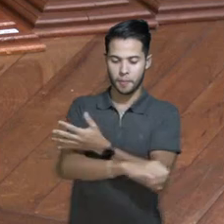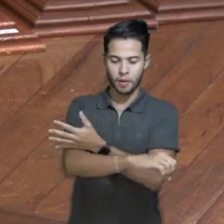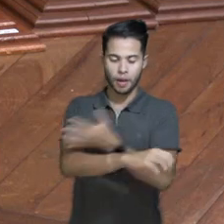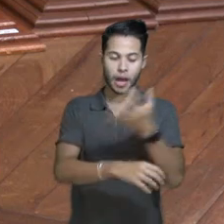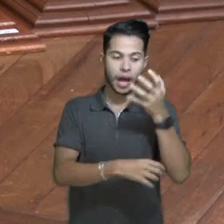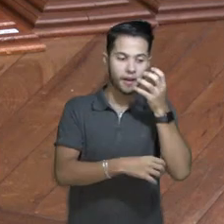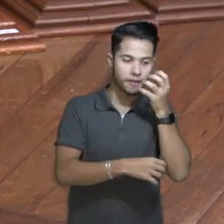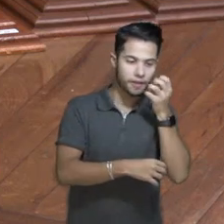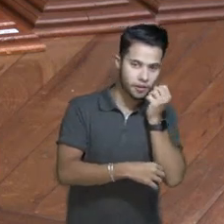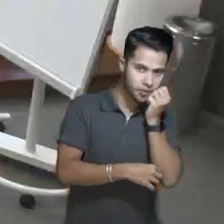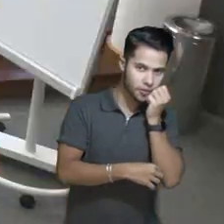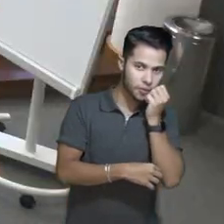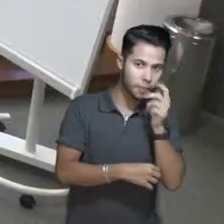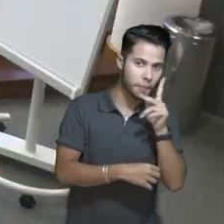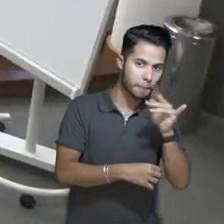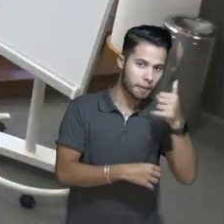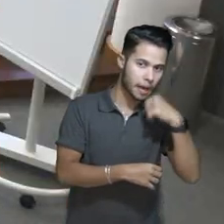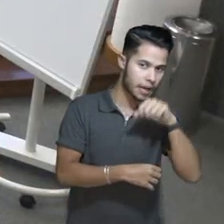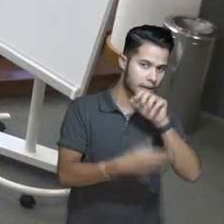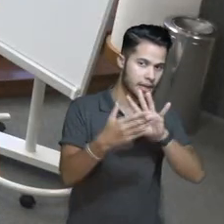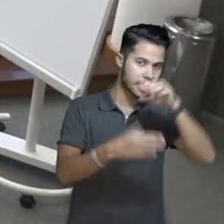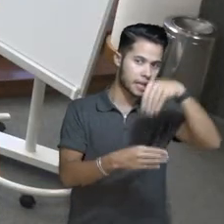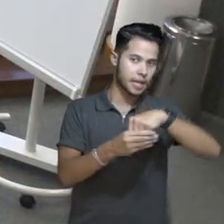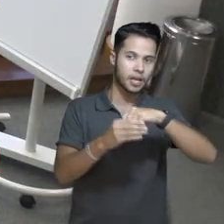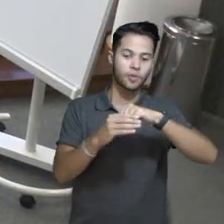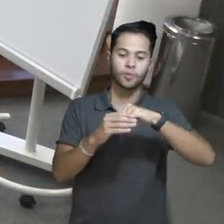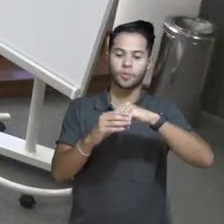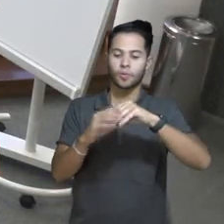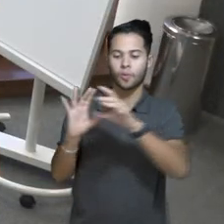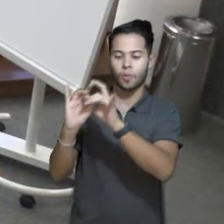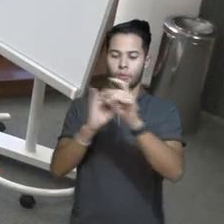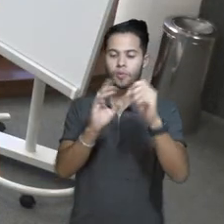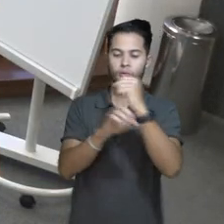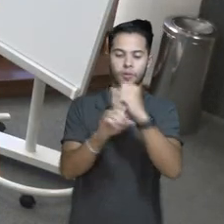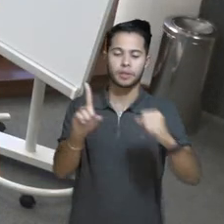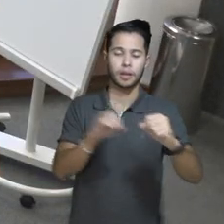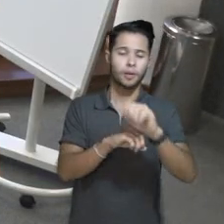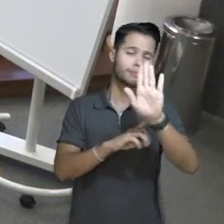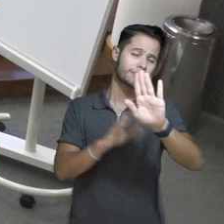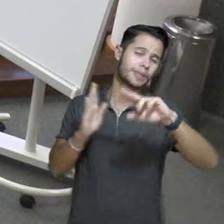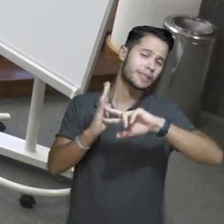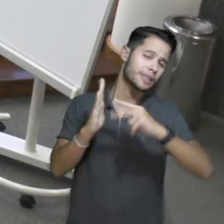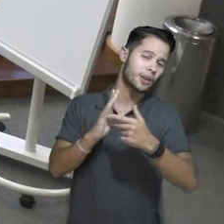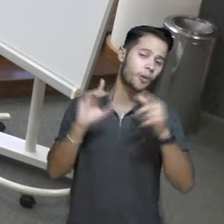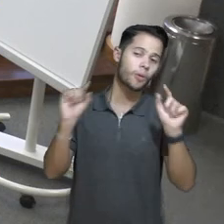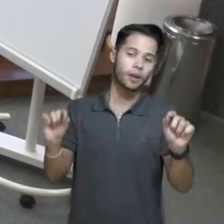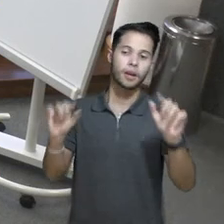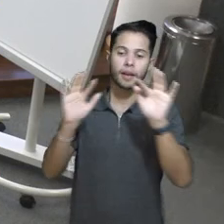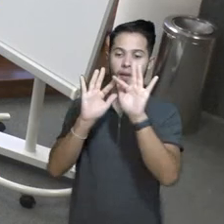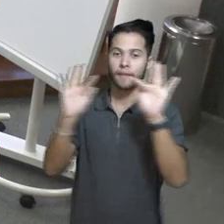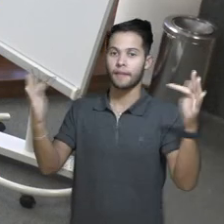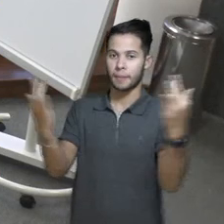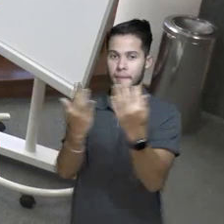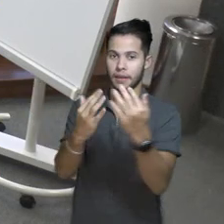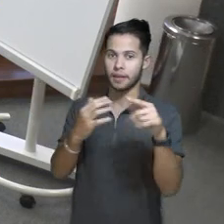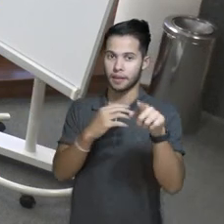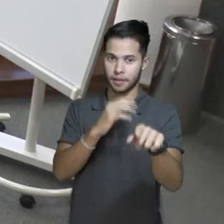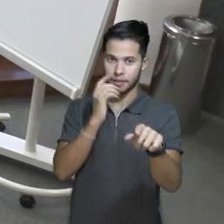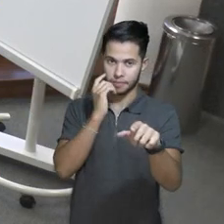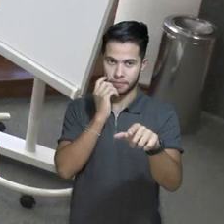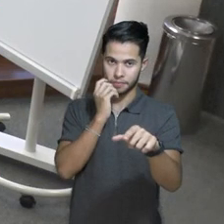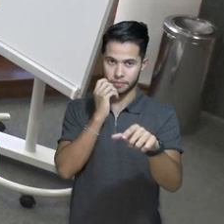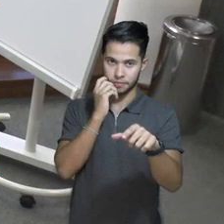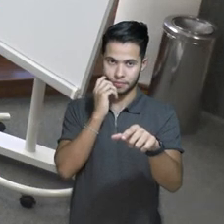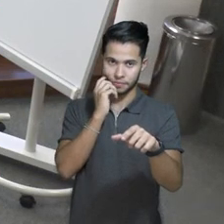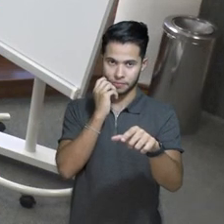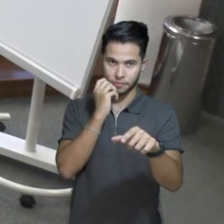cognição no contexto social que que eu quero dizer assim para vocês a família está e não quero justificar tô falando pela vies da